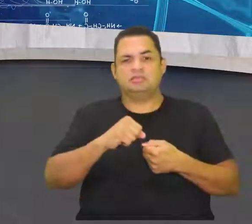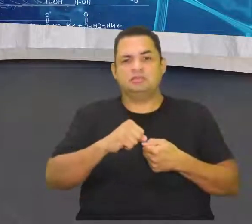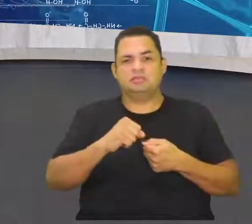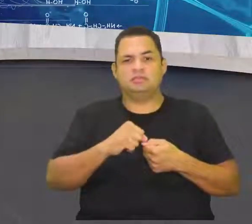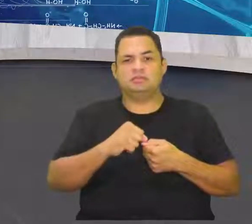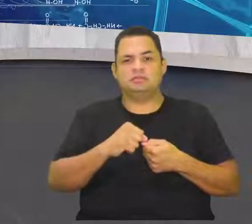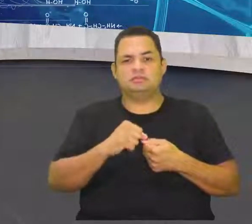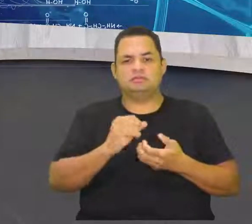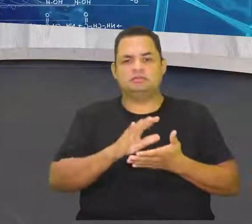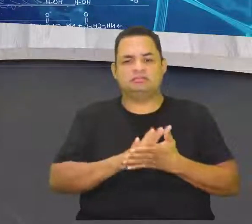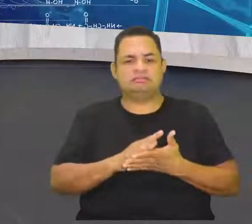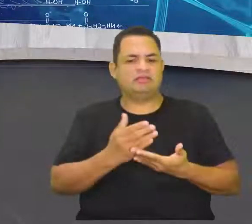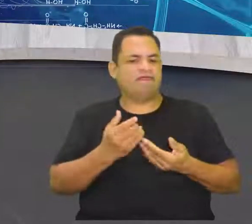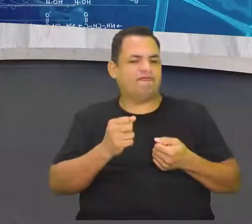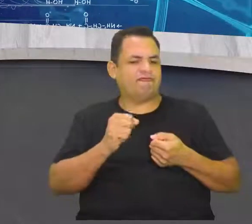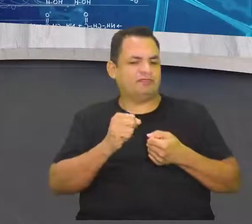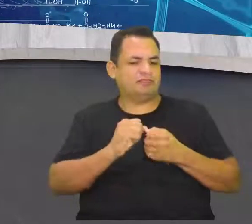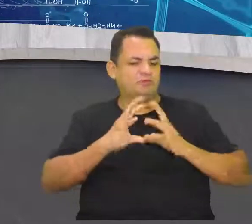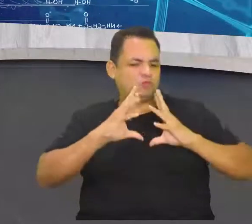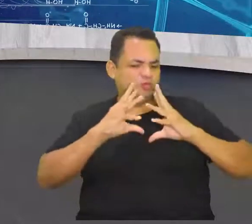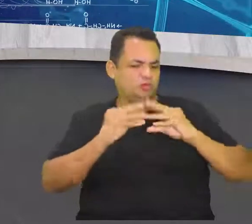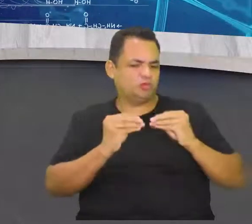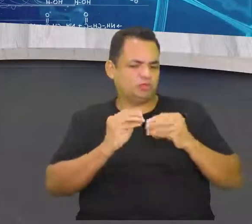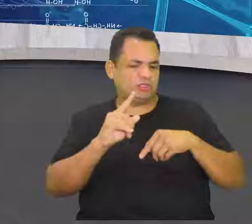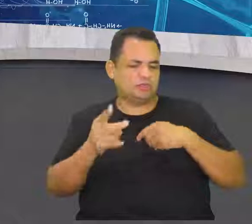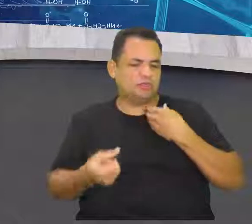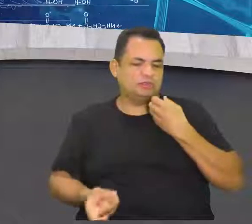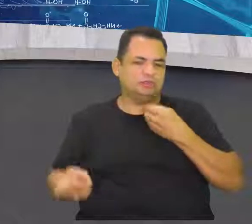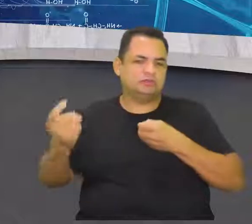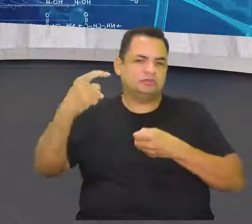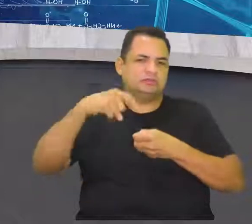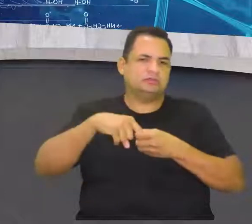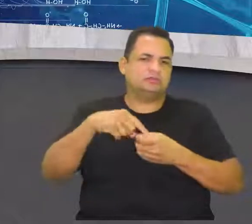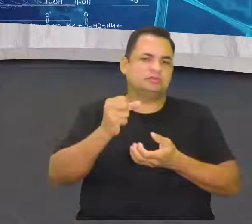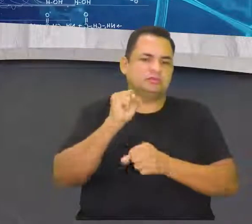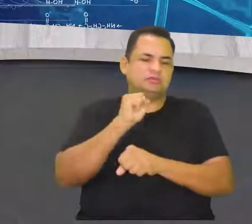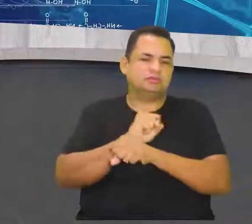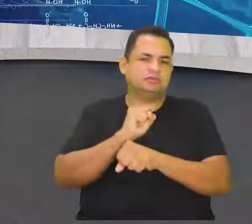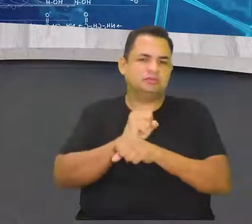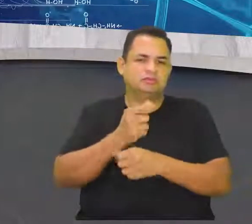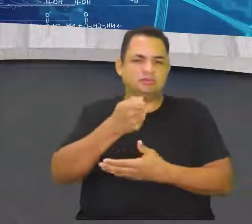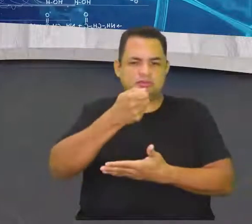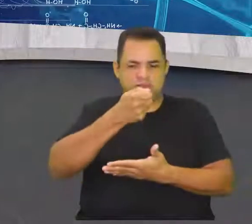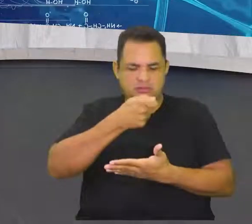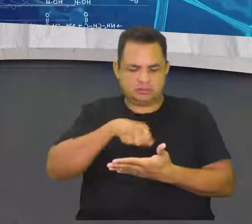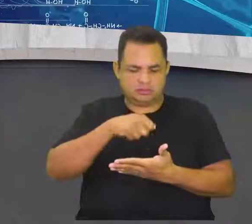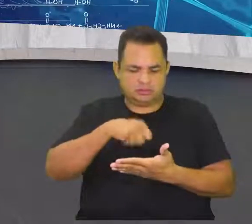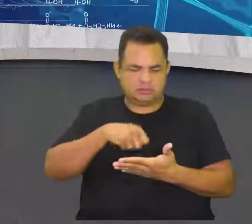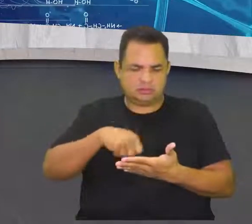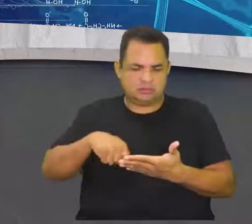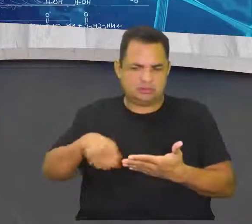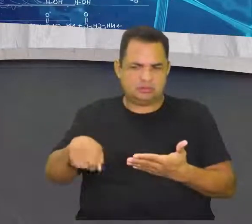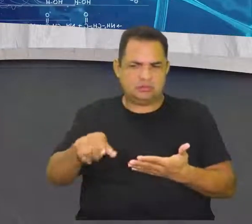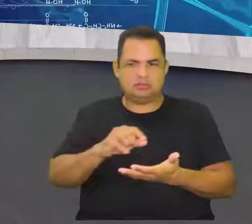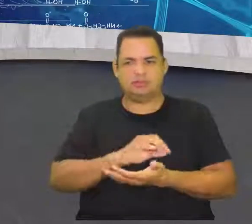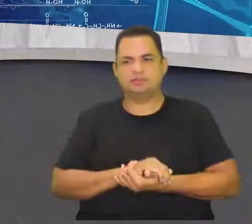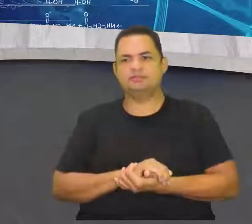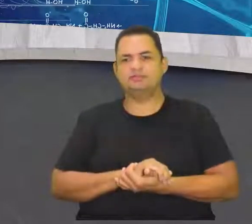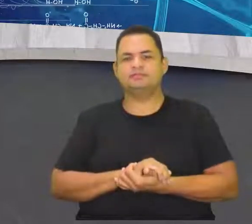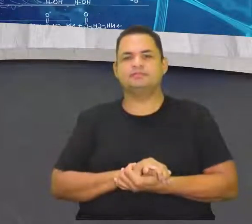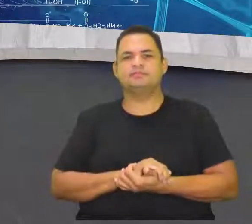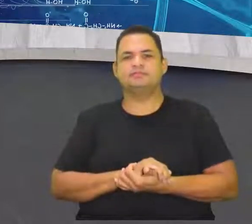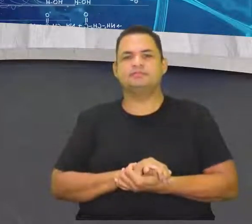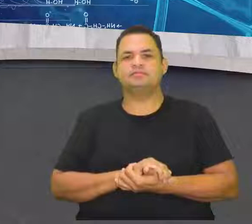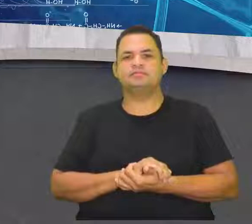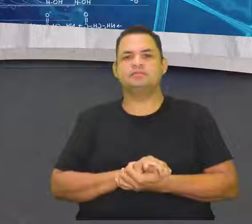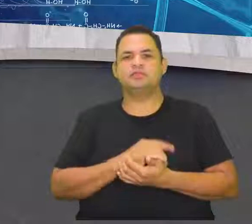você arrasar nessa atividade, você volta aqui, que eu vou estar aguardando vocês para a gente fazer a nossa correção